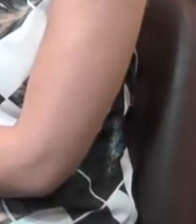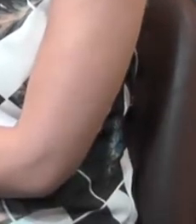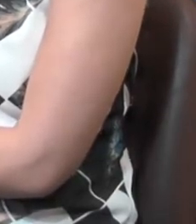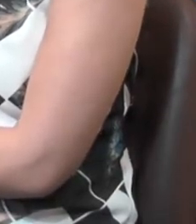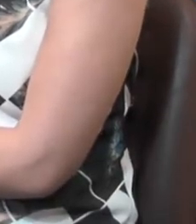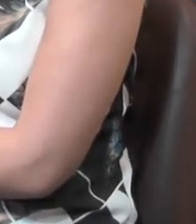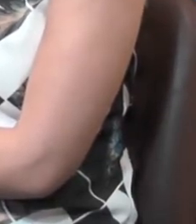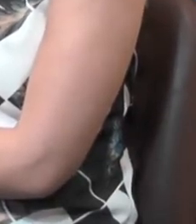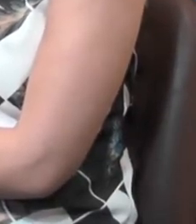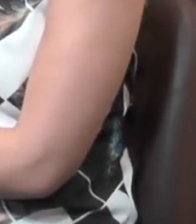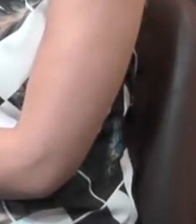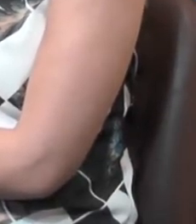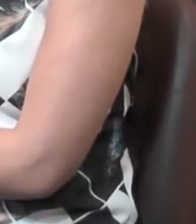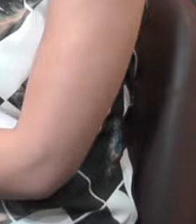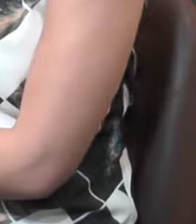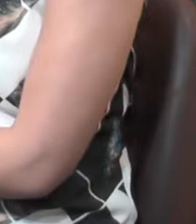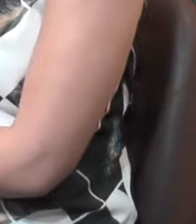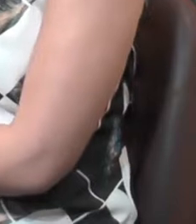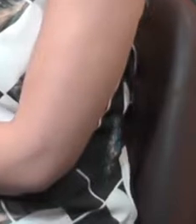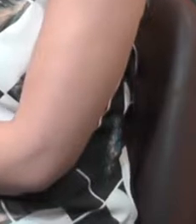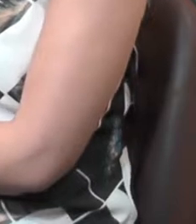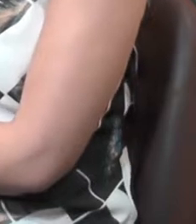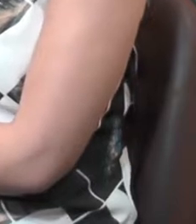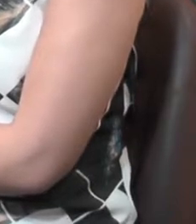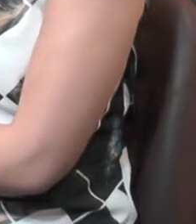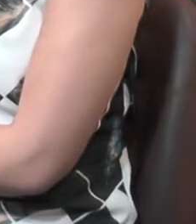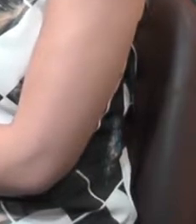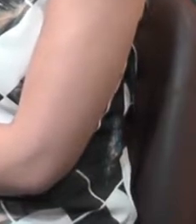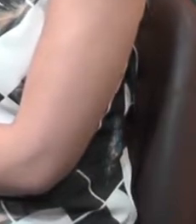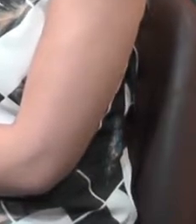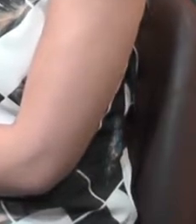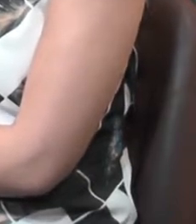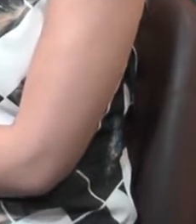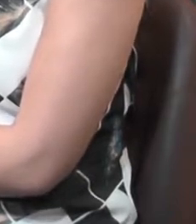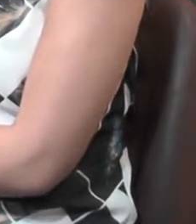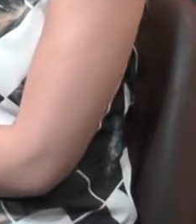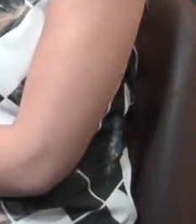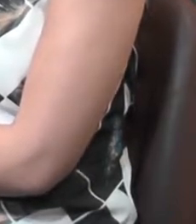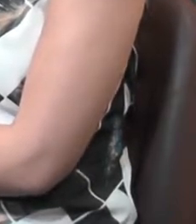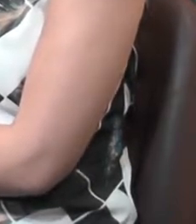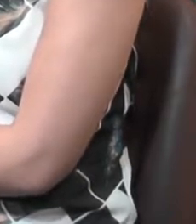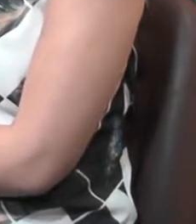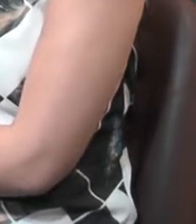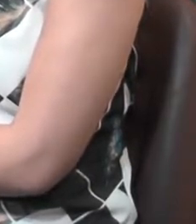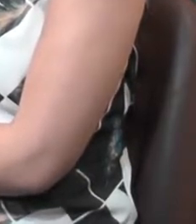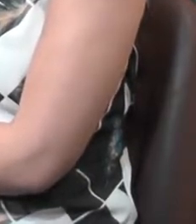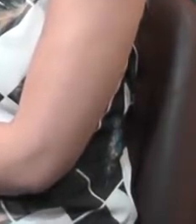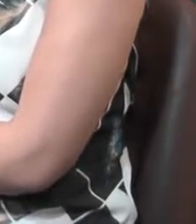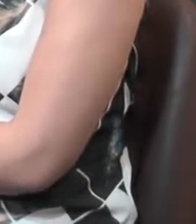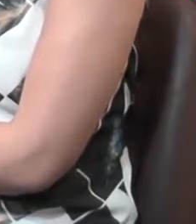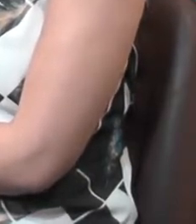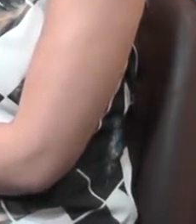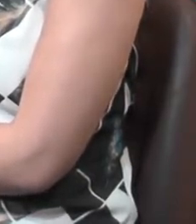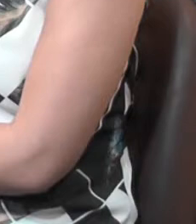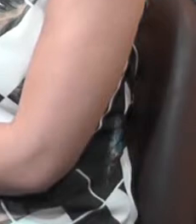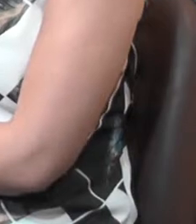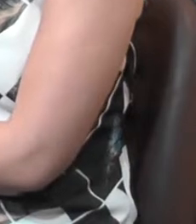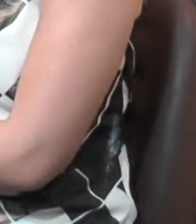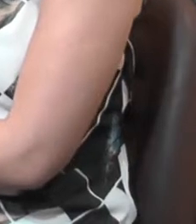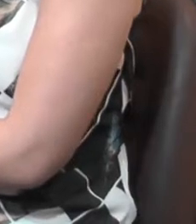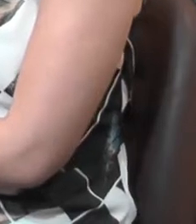educativas sobre como cuidar da natureza. Diante de um problema criado pelo elefante